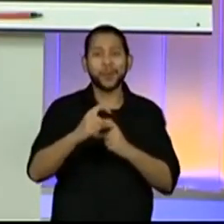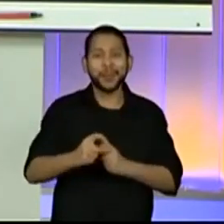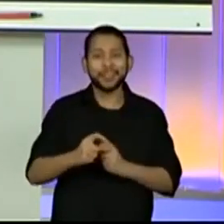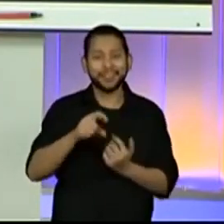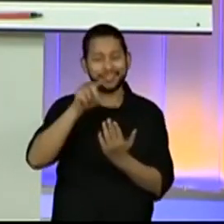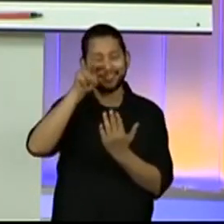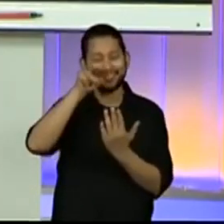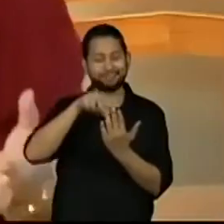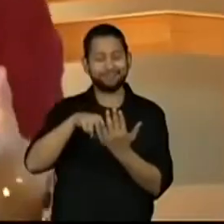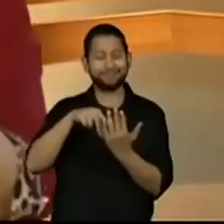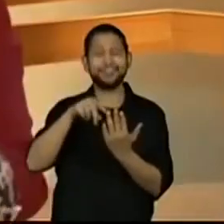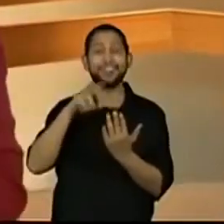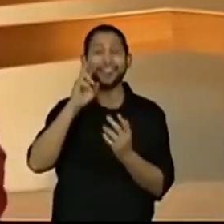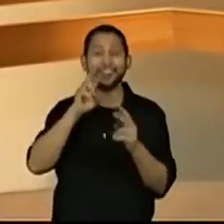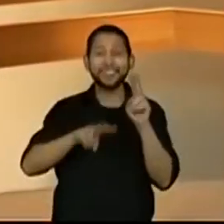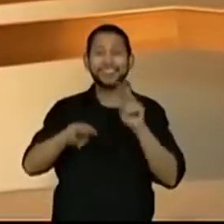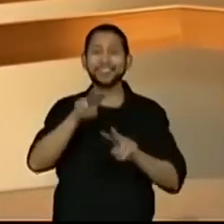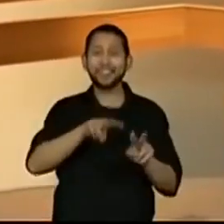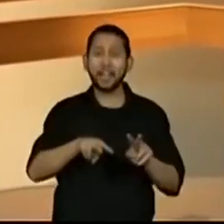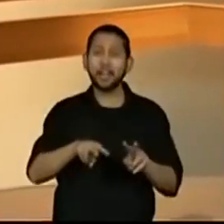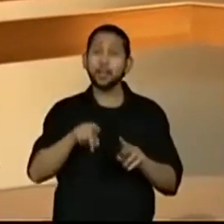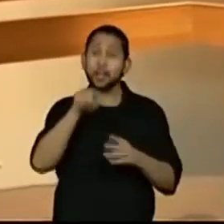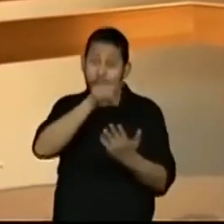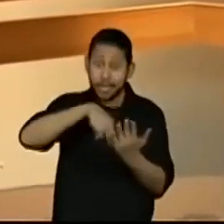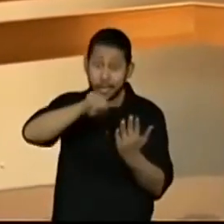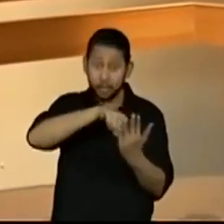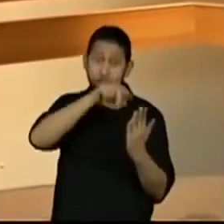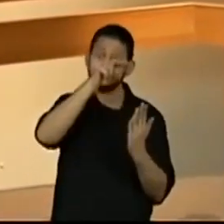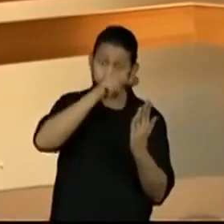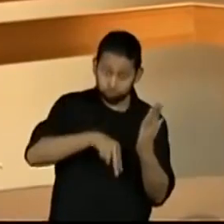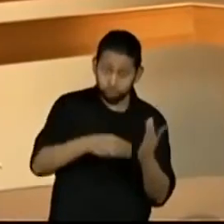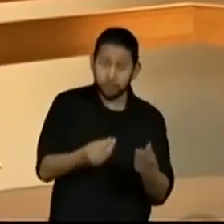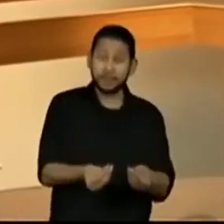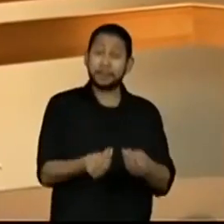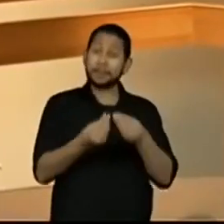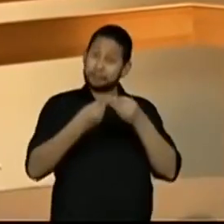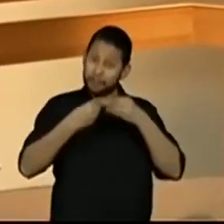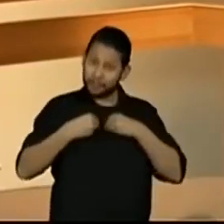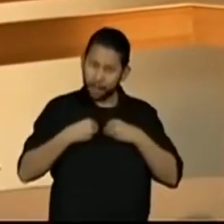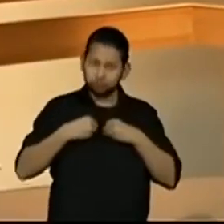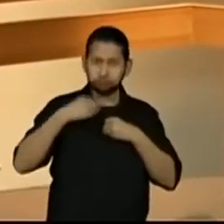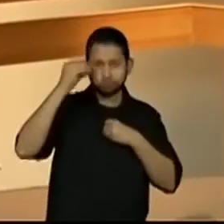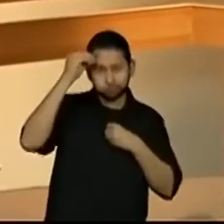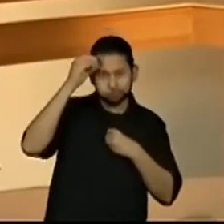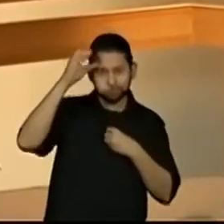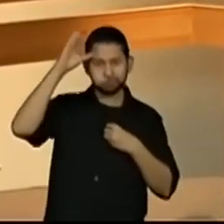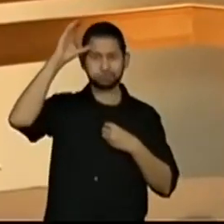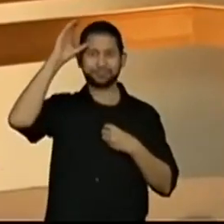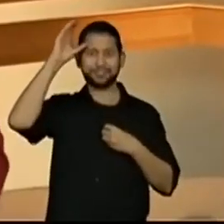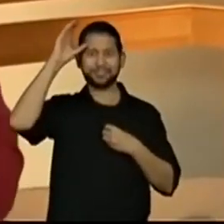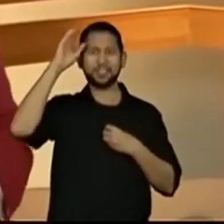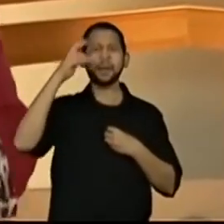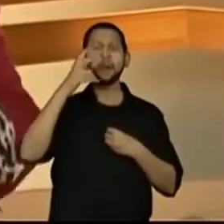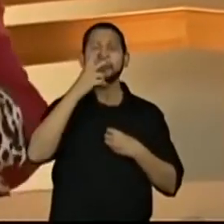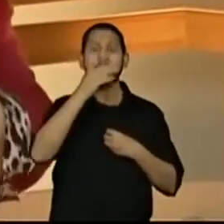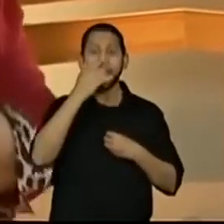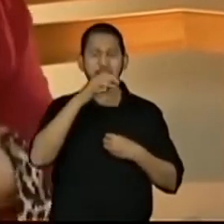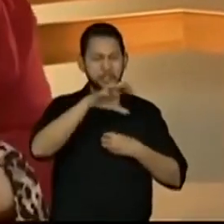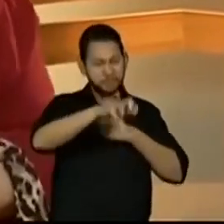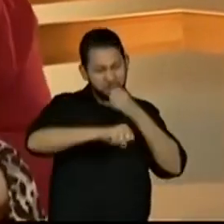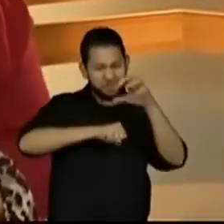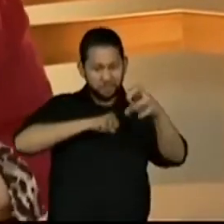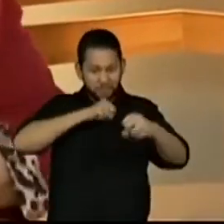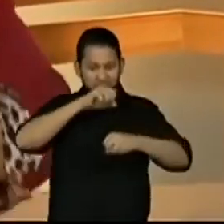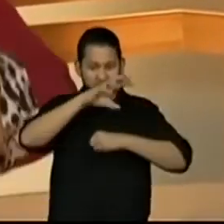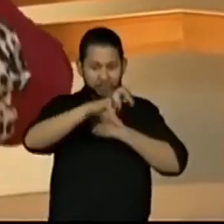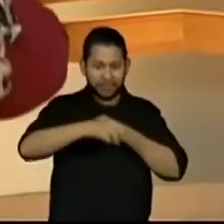maravilhoso. Tudo acarreta bagagem vocabular literária. Tudo que eu leio vai